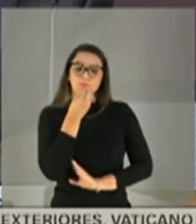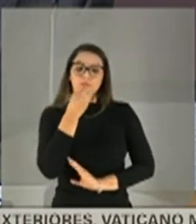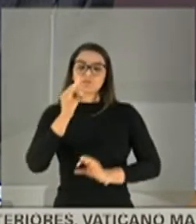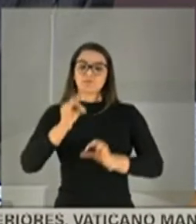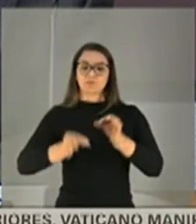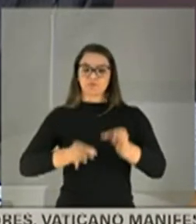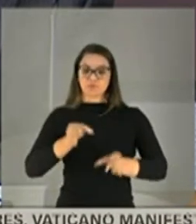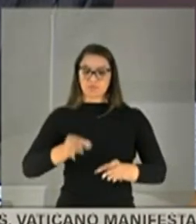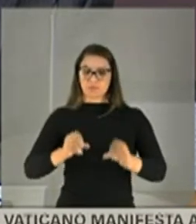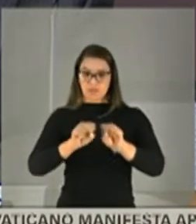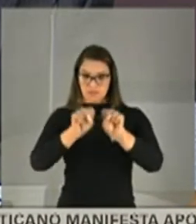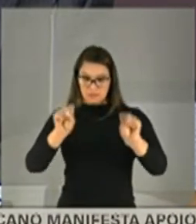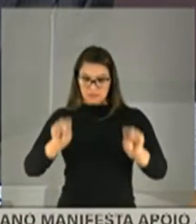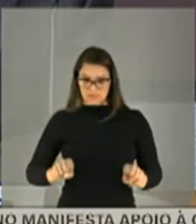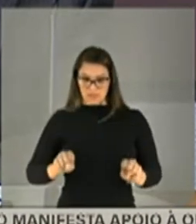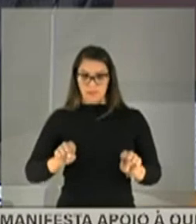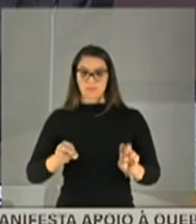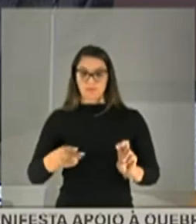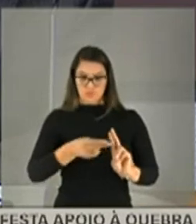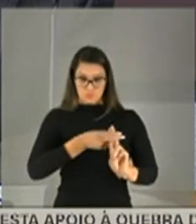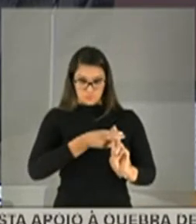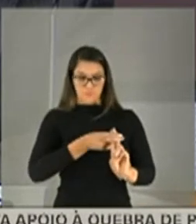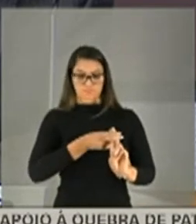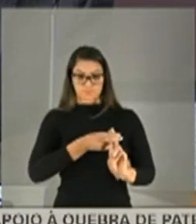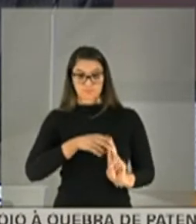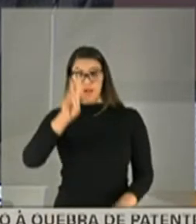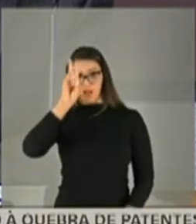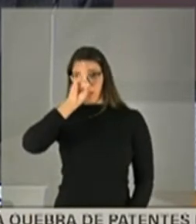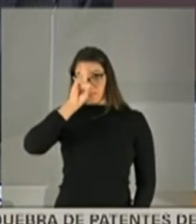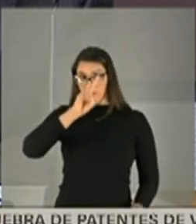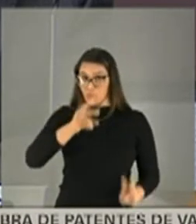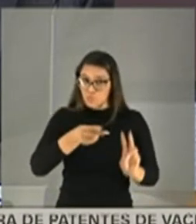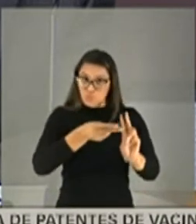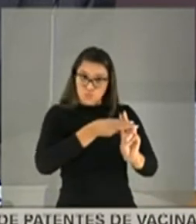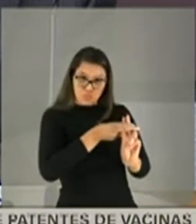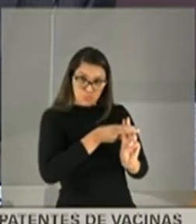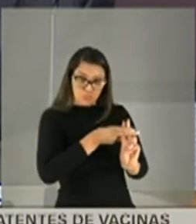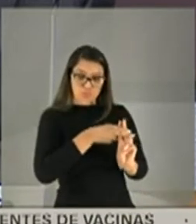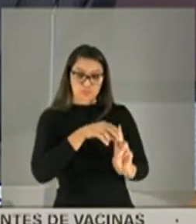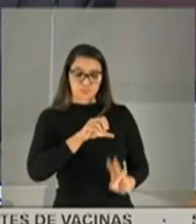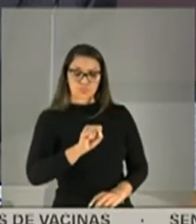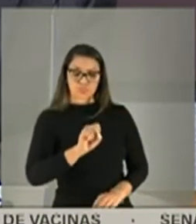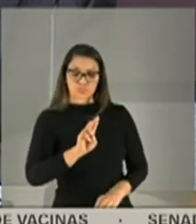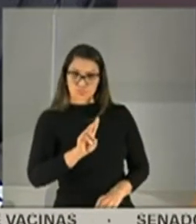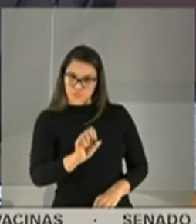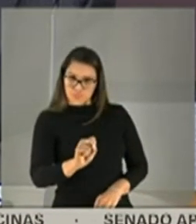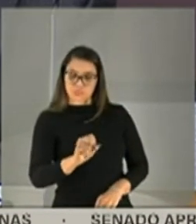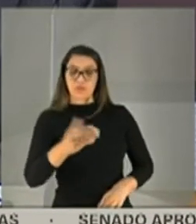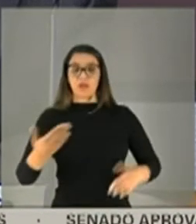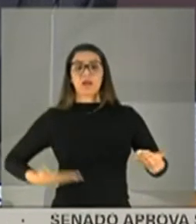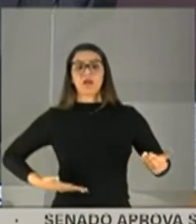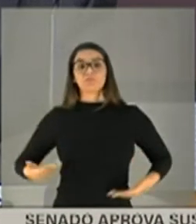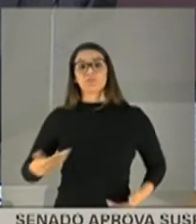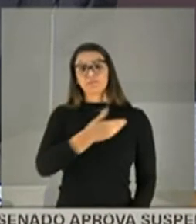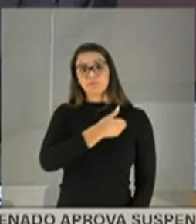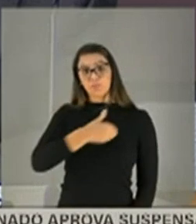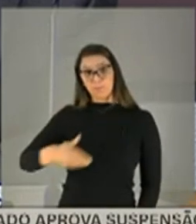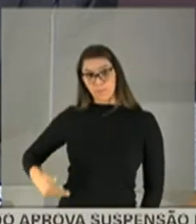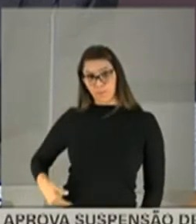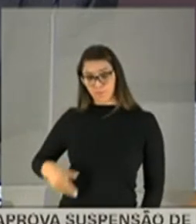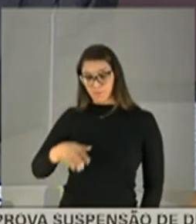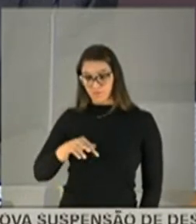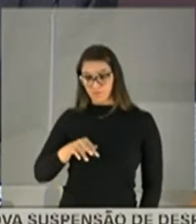justiça ao Sistema Único de Saúde. Lembramos que o Sistema Único de Saúde é o serviço público, o sistema filantrópico,